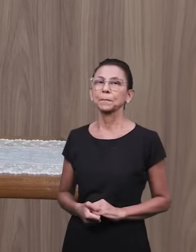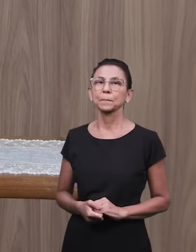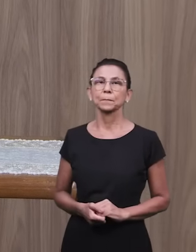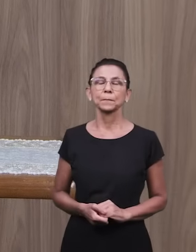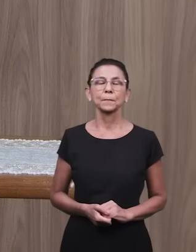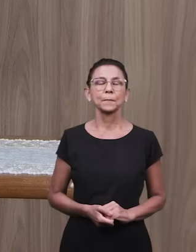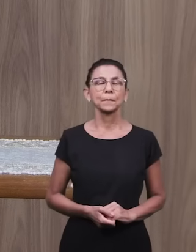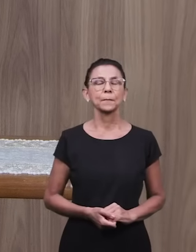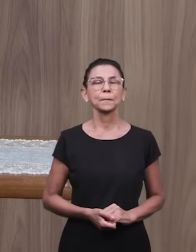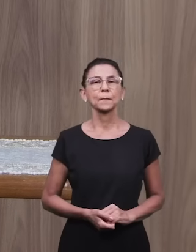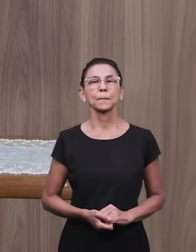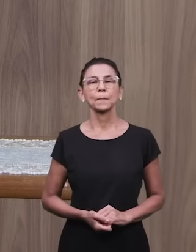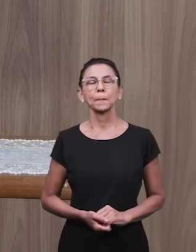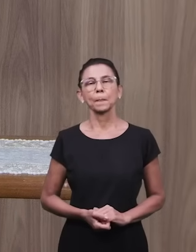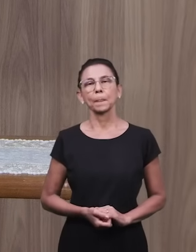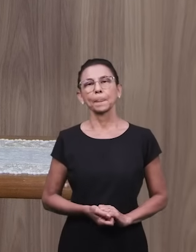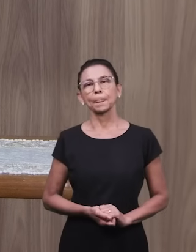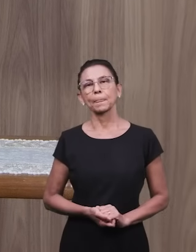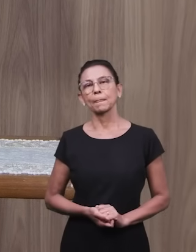nós vamos observar